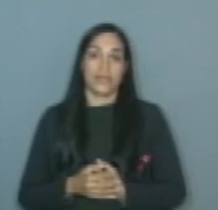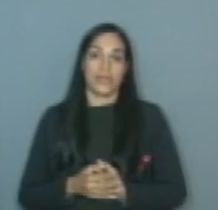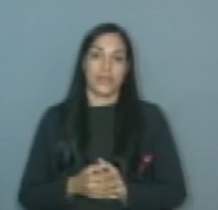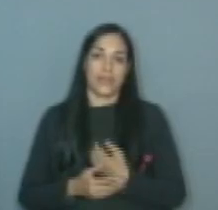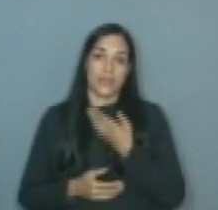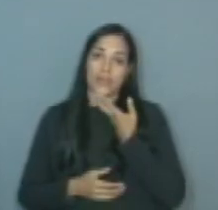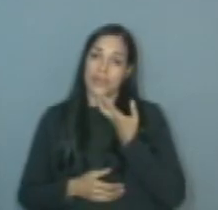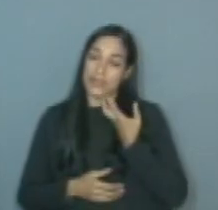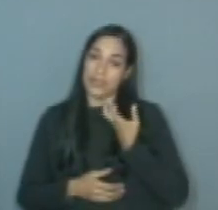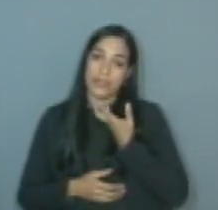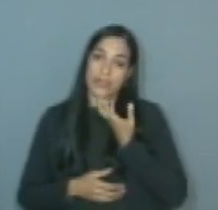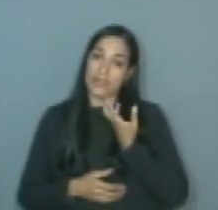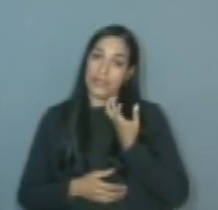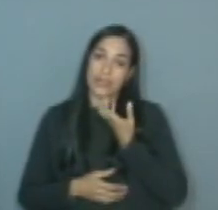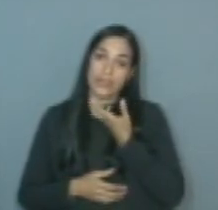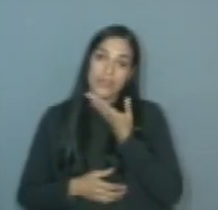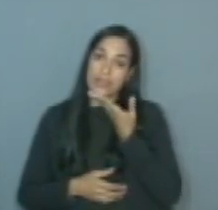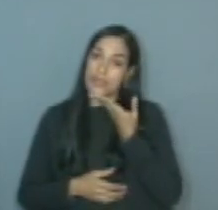coisa.